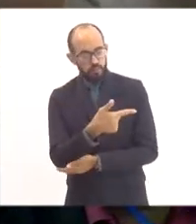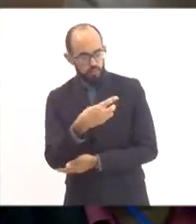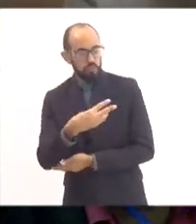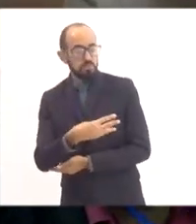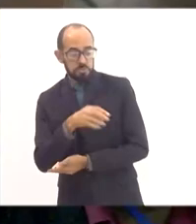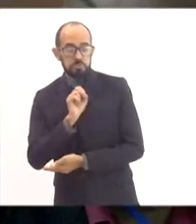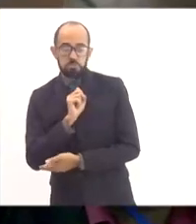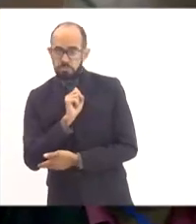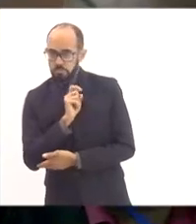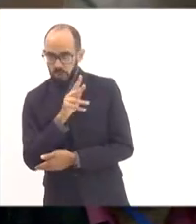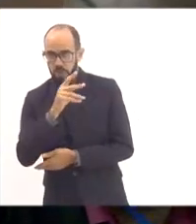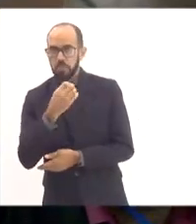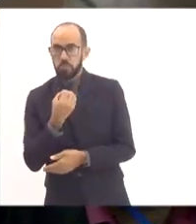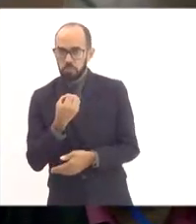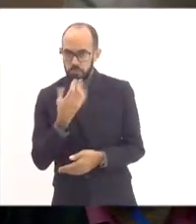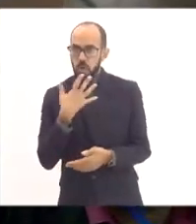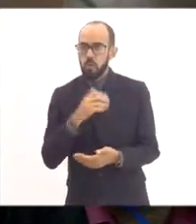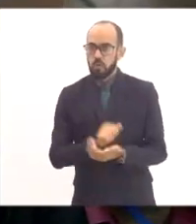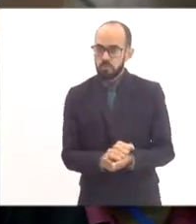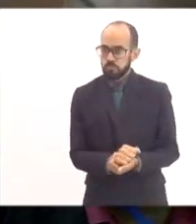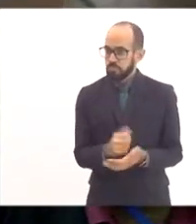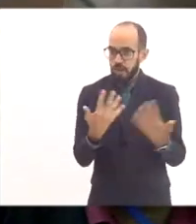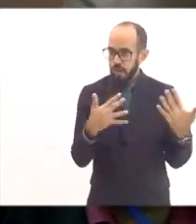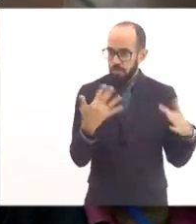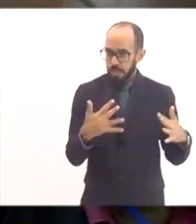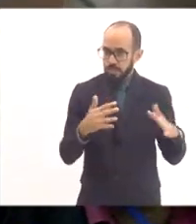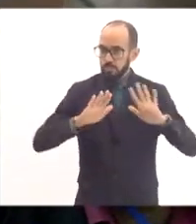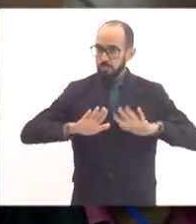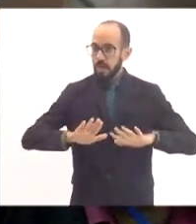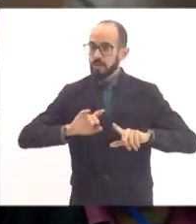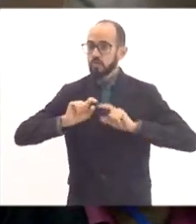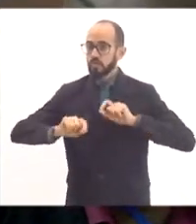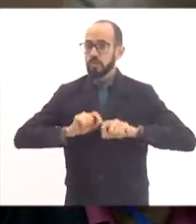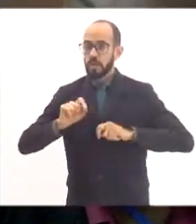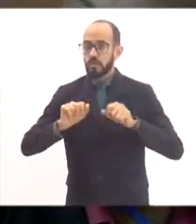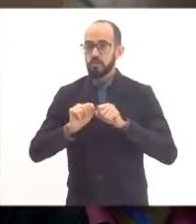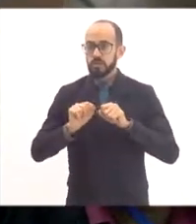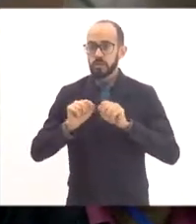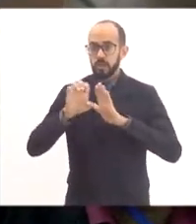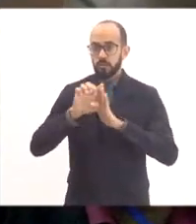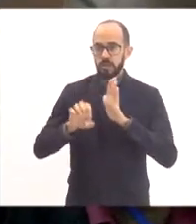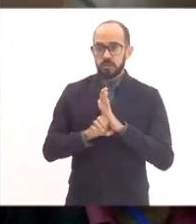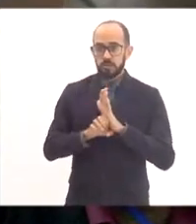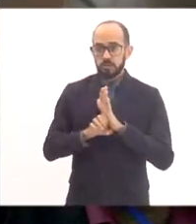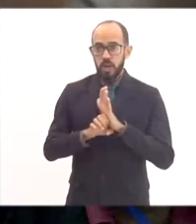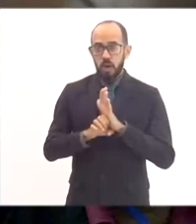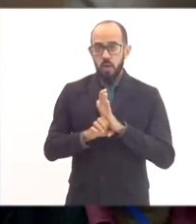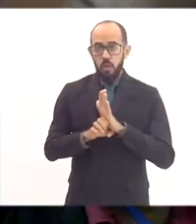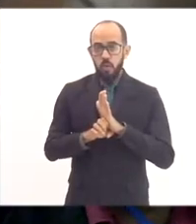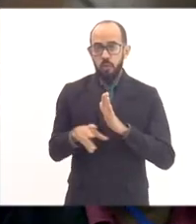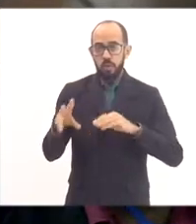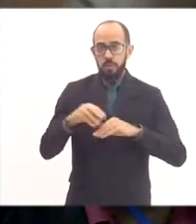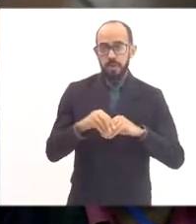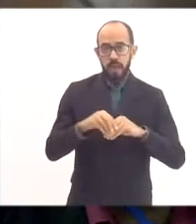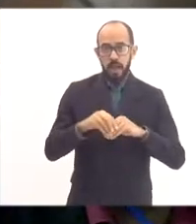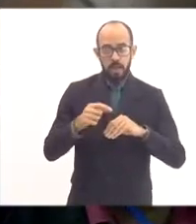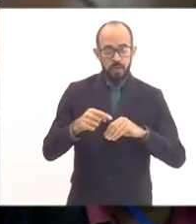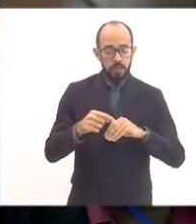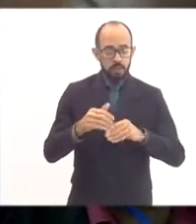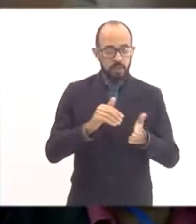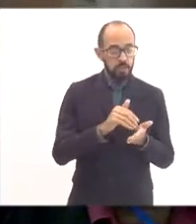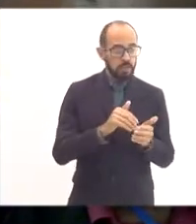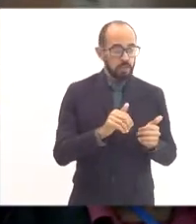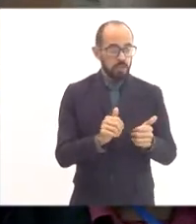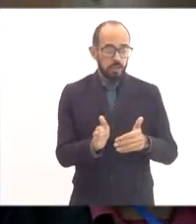eficiente da tropa. É louvável. No entanto, fizeram um edital complementar nulo que nos preteriu.